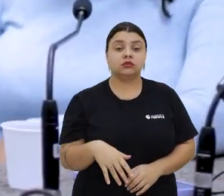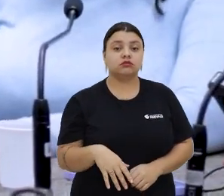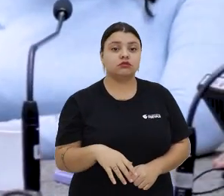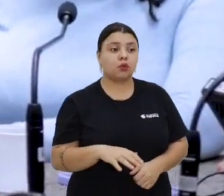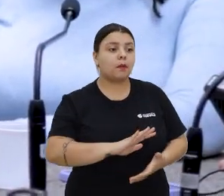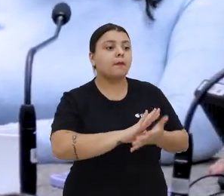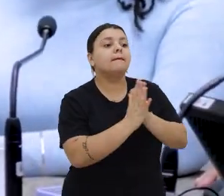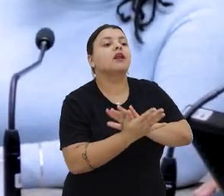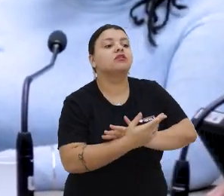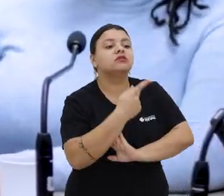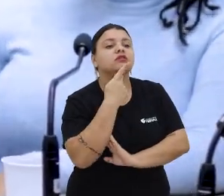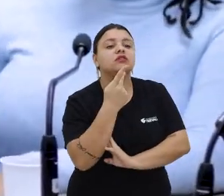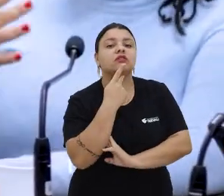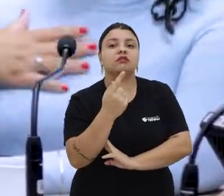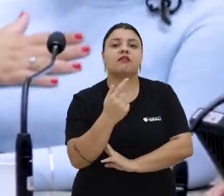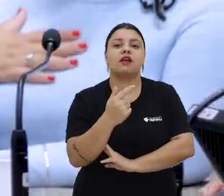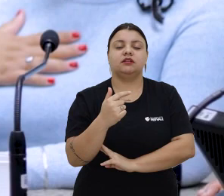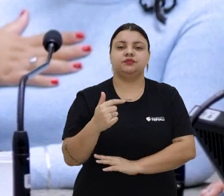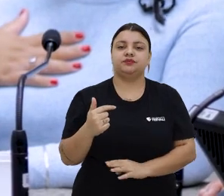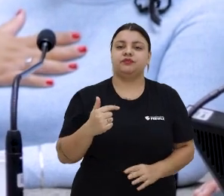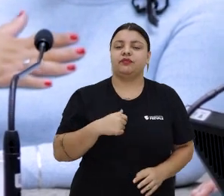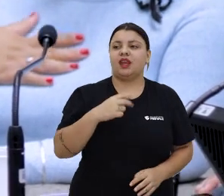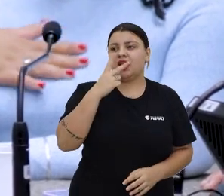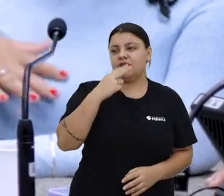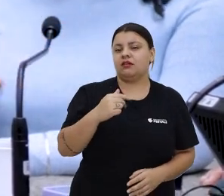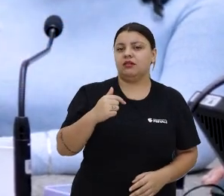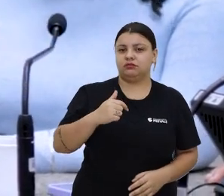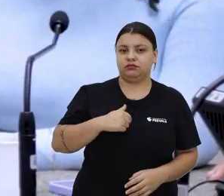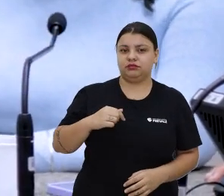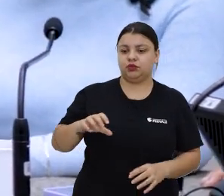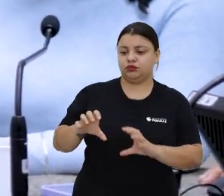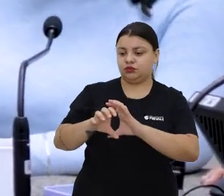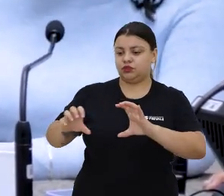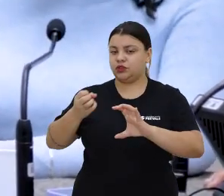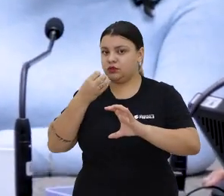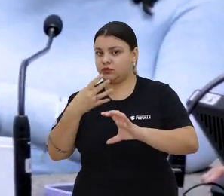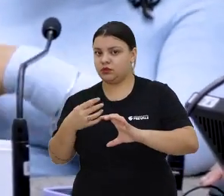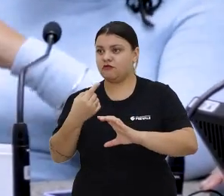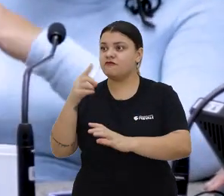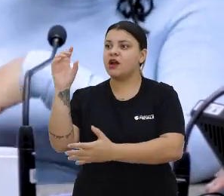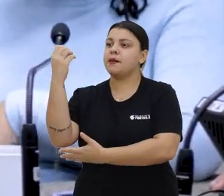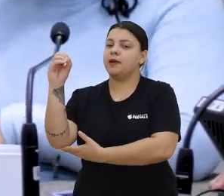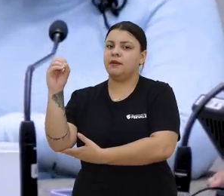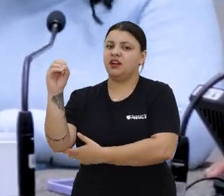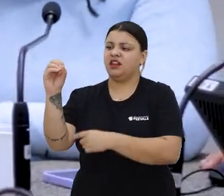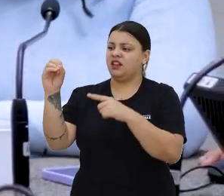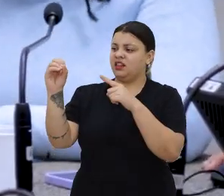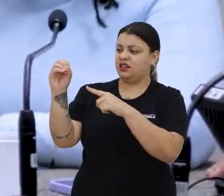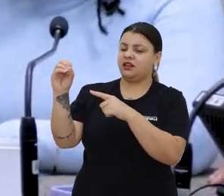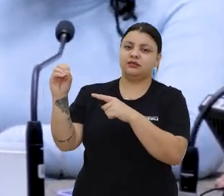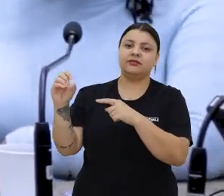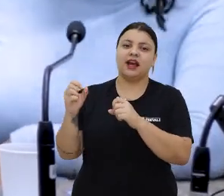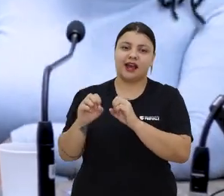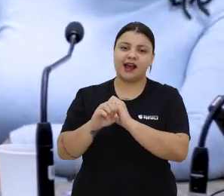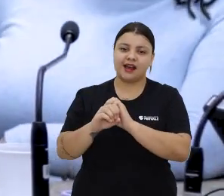gente fala assim, que, tipo, por exemplo, eu sou de Campo Bom, a gente ia pra Porto Alegre, é daquela cidade daqueles